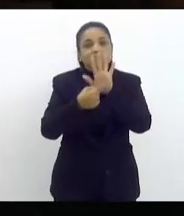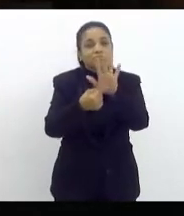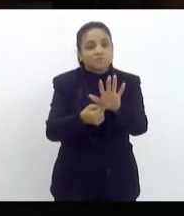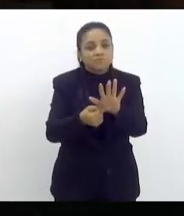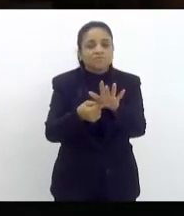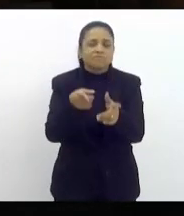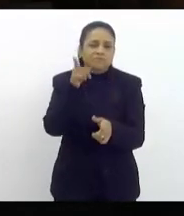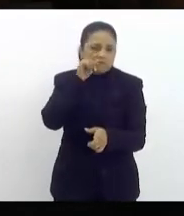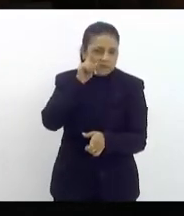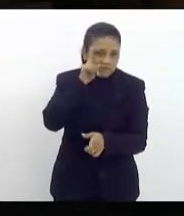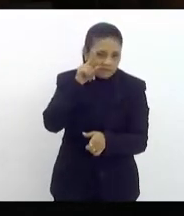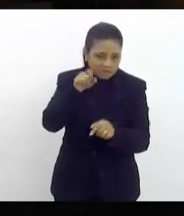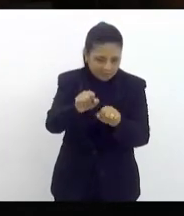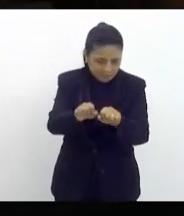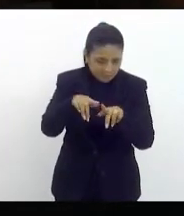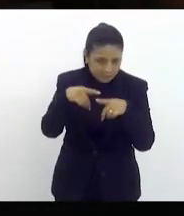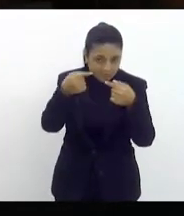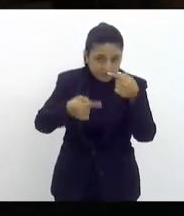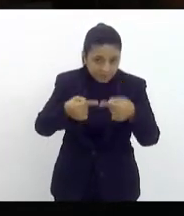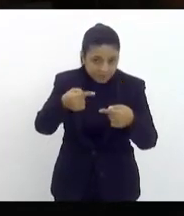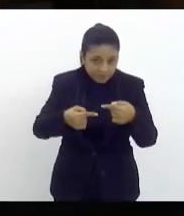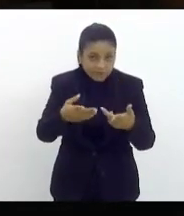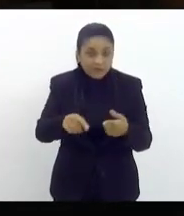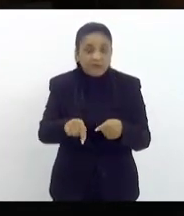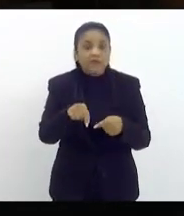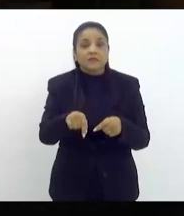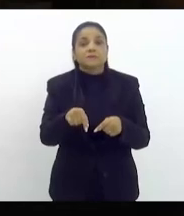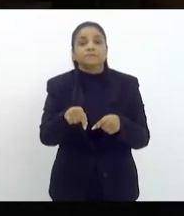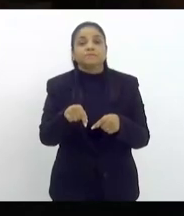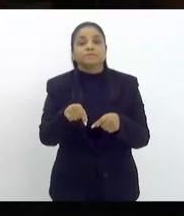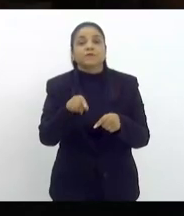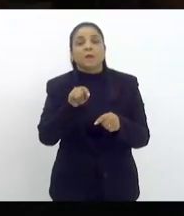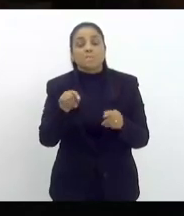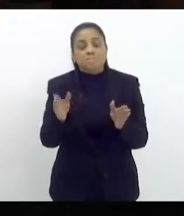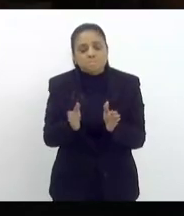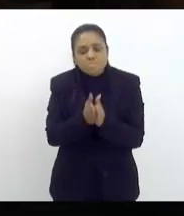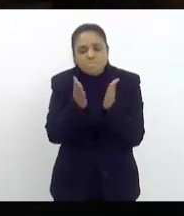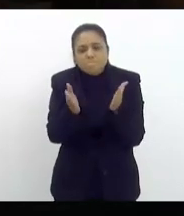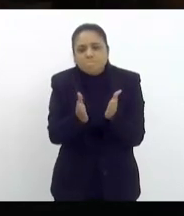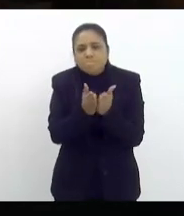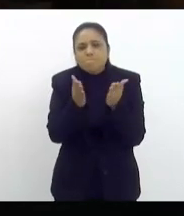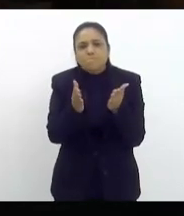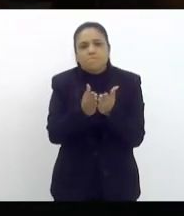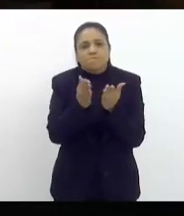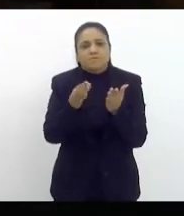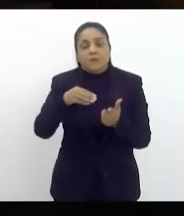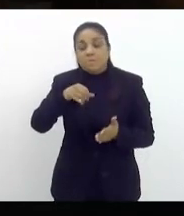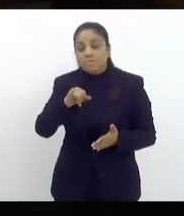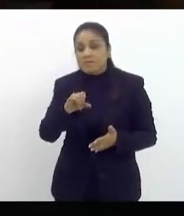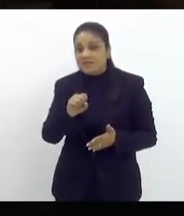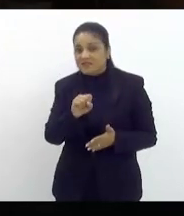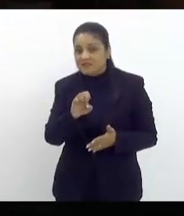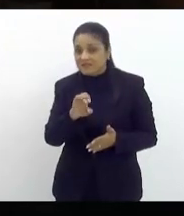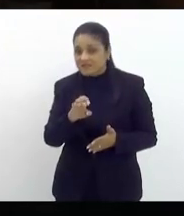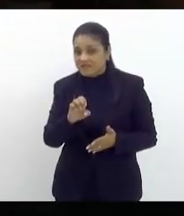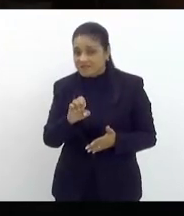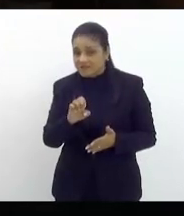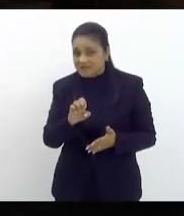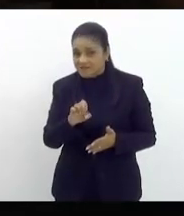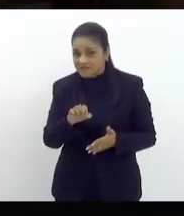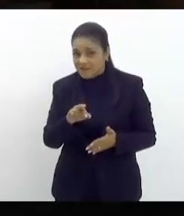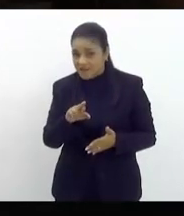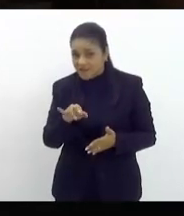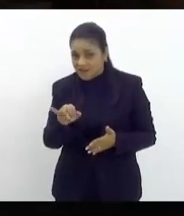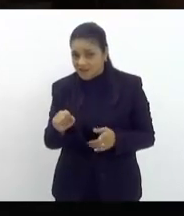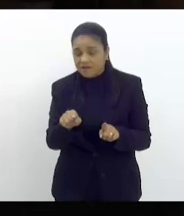constantemente aqui, é a superação da miséria e da extrema pobreza. Um dos programas mais importantes que nós